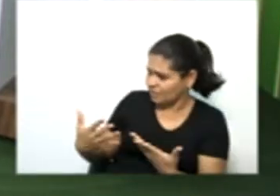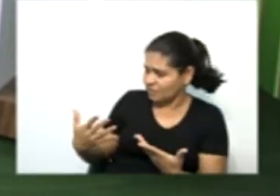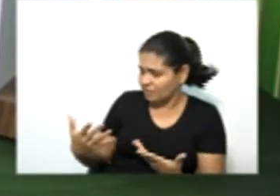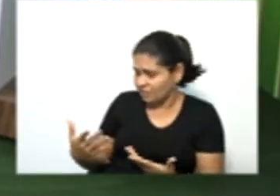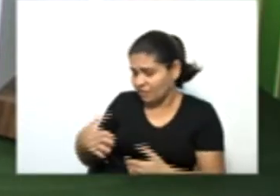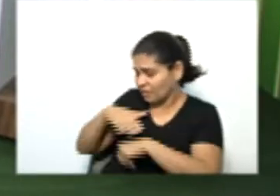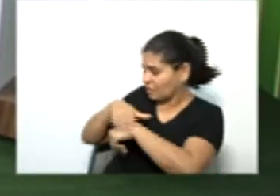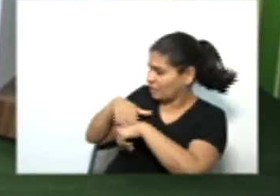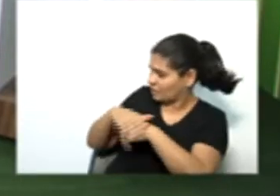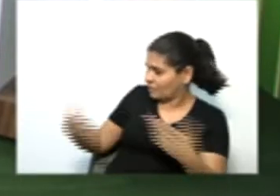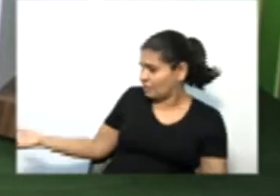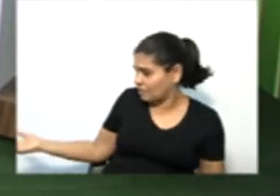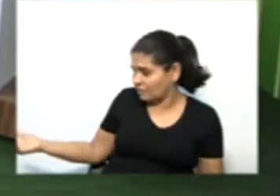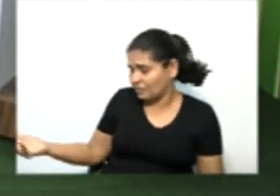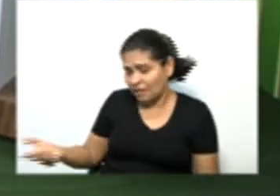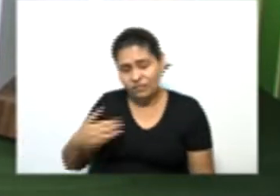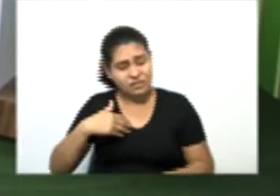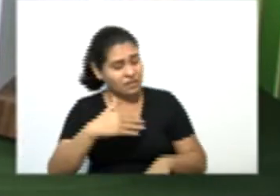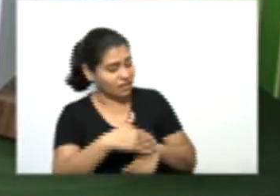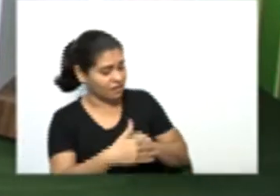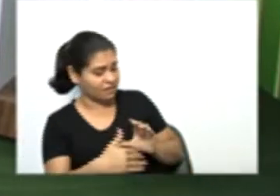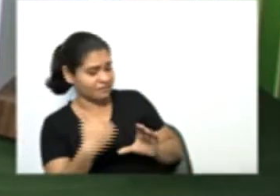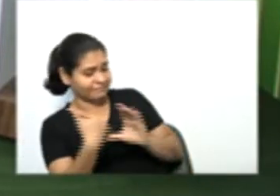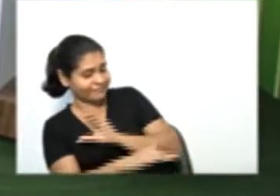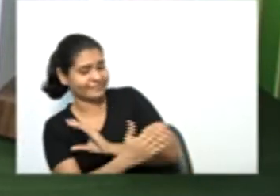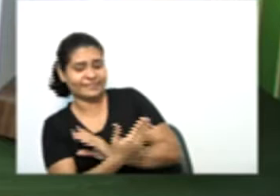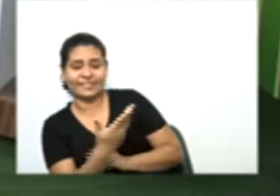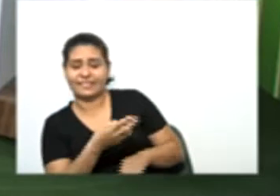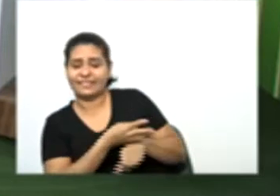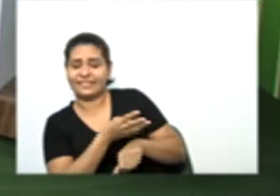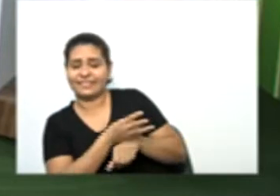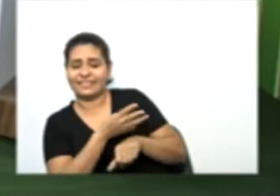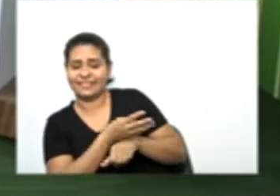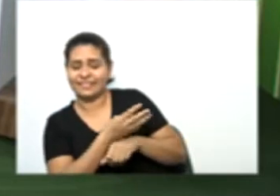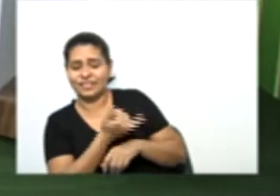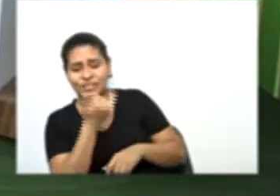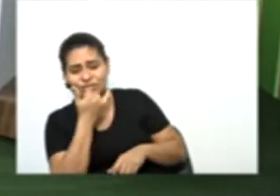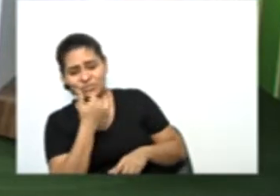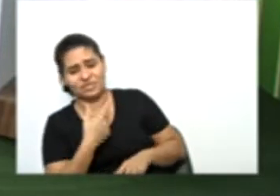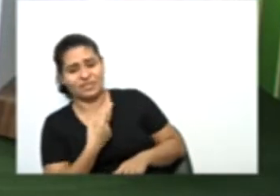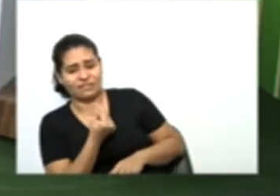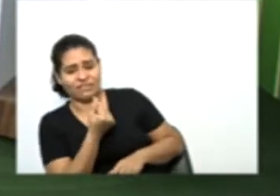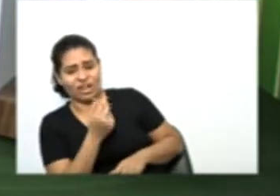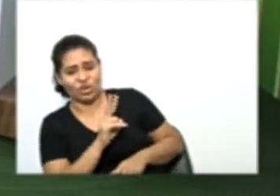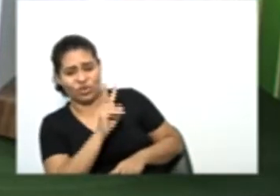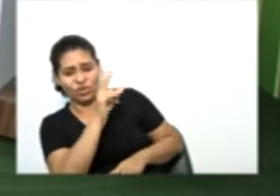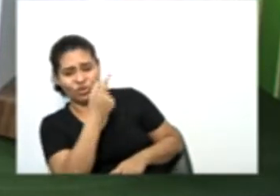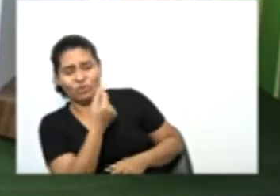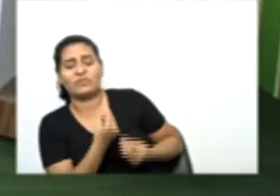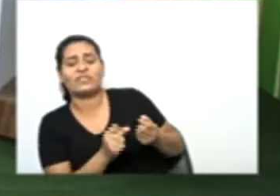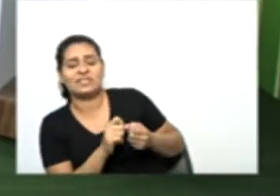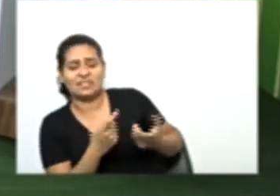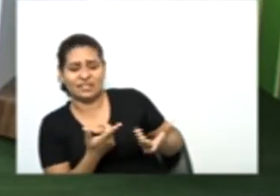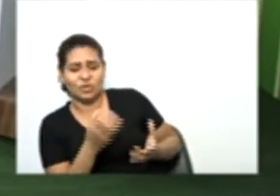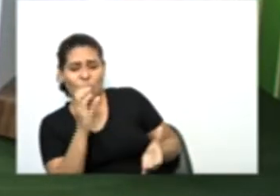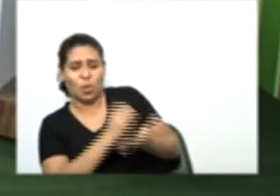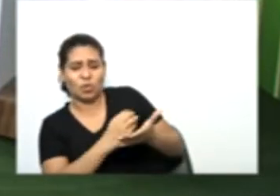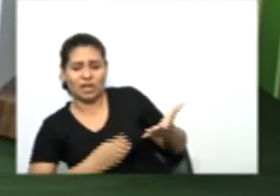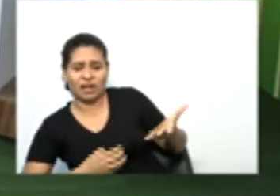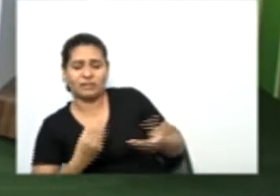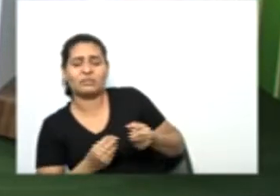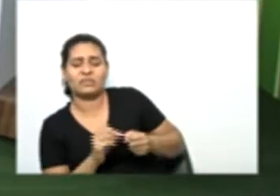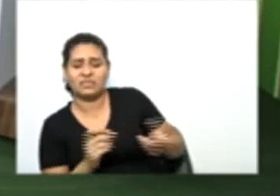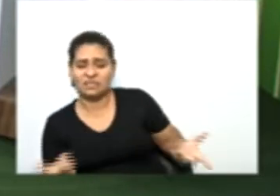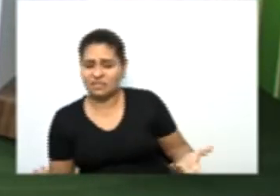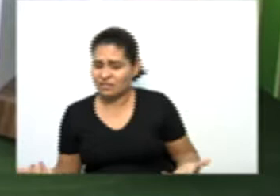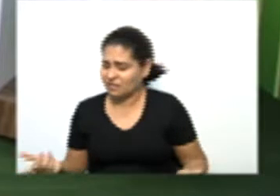você conversando comigo e eu te respondendo aqui, professor, Poxa, Gilberto, esse valor aqui do contrato... Caramba, puxa vida, olha só, falta